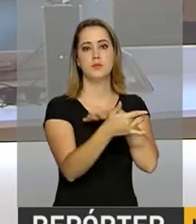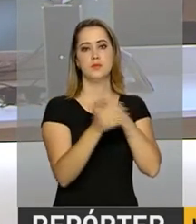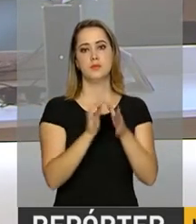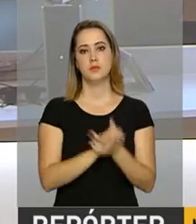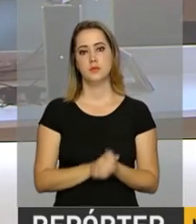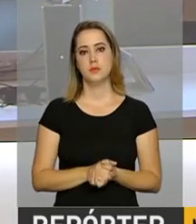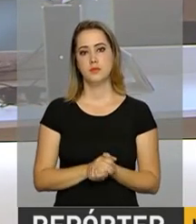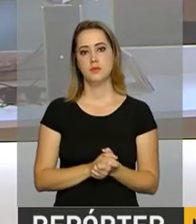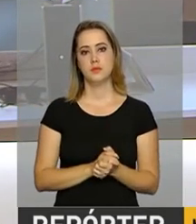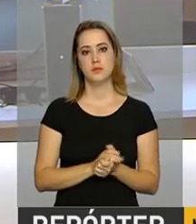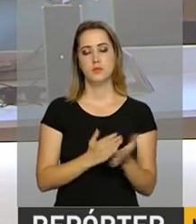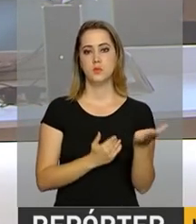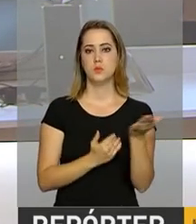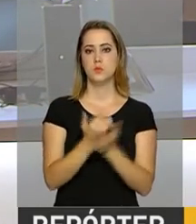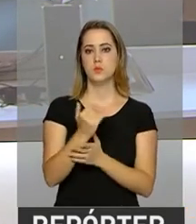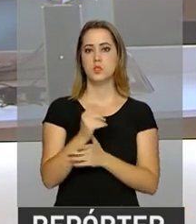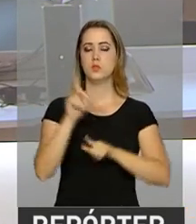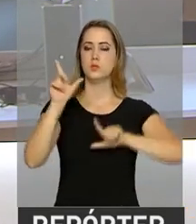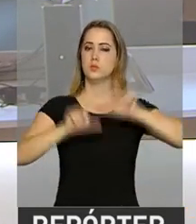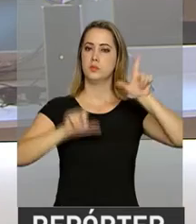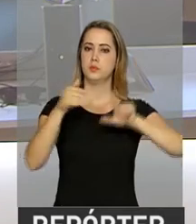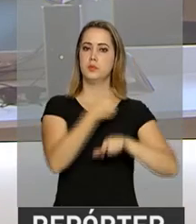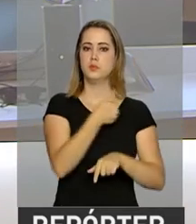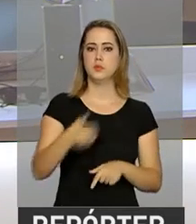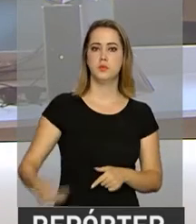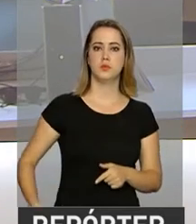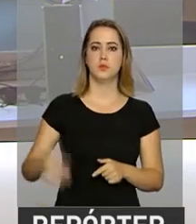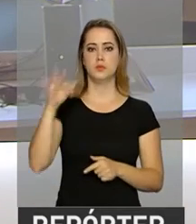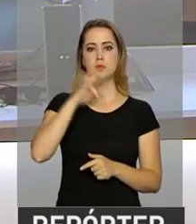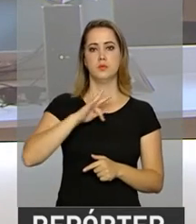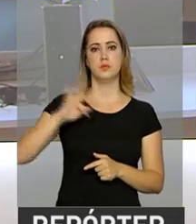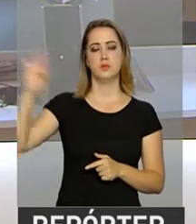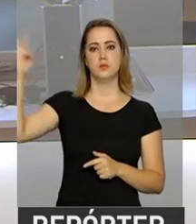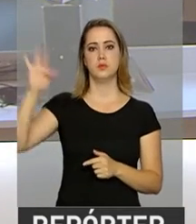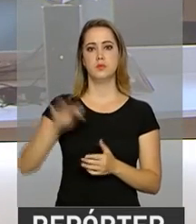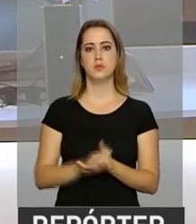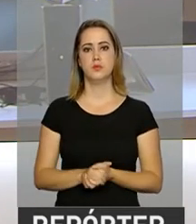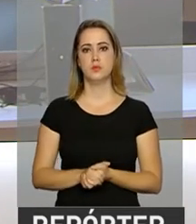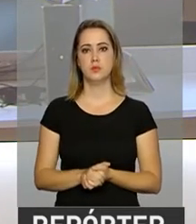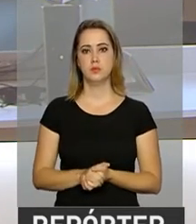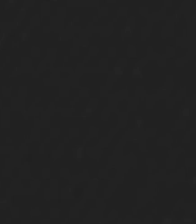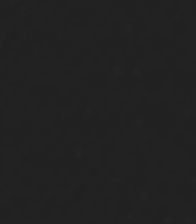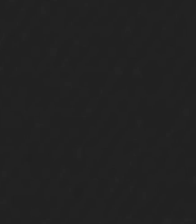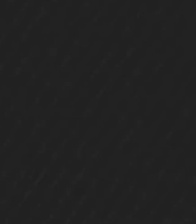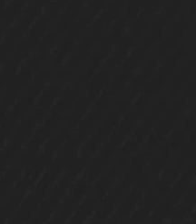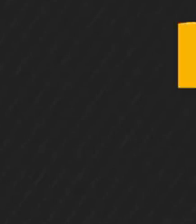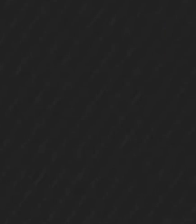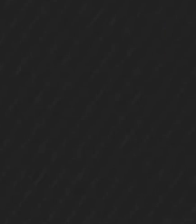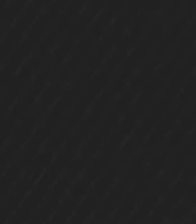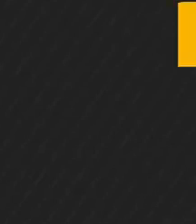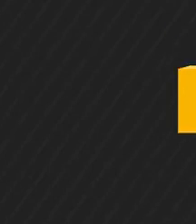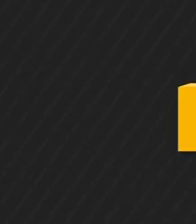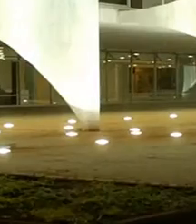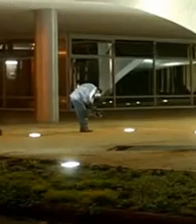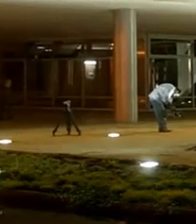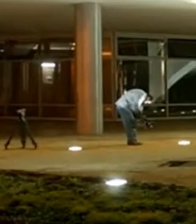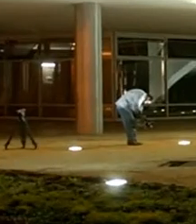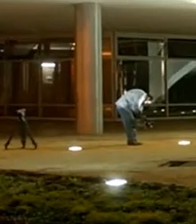nossas redes sociais. E continue com a gente na NBR, a TV do governo federal. We'll be right back.